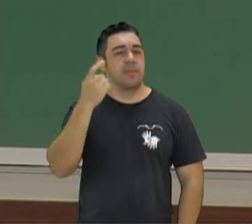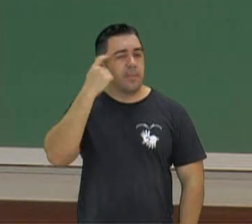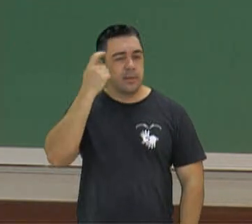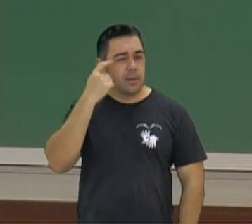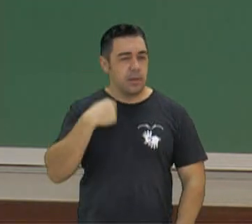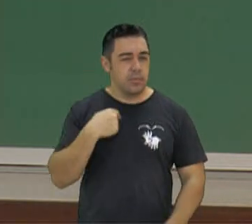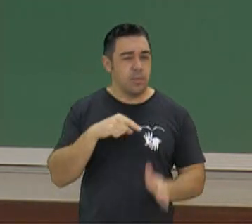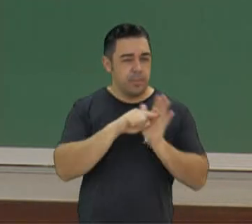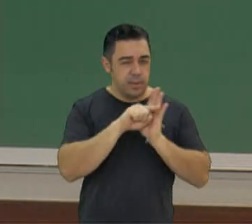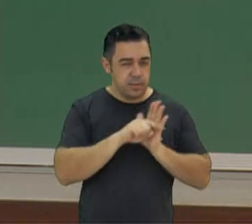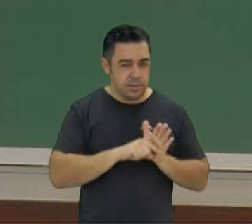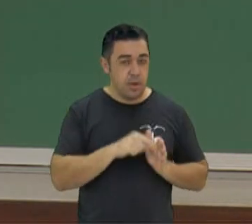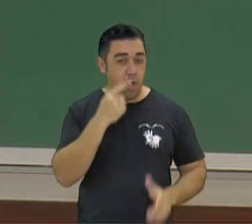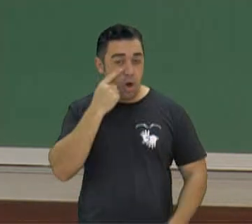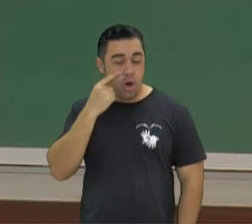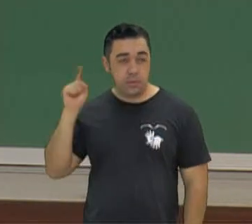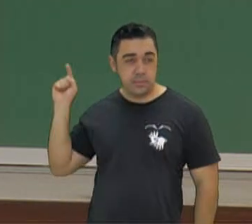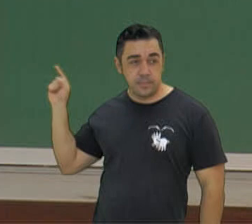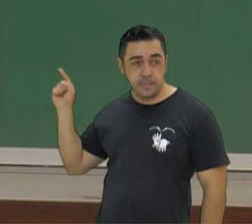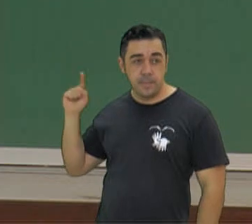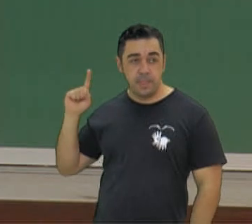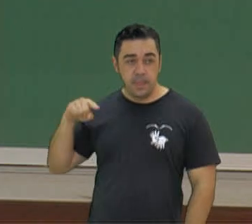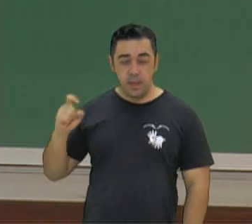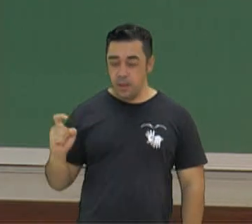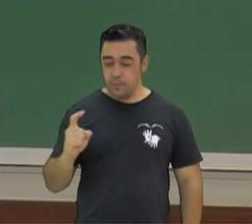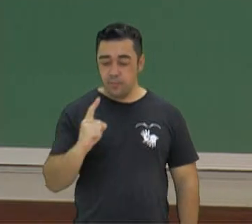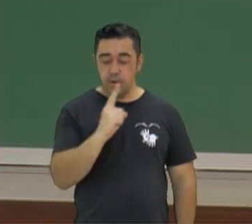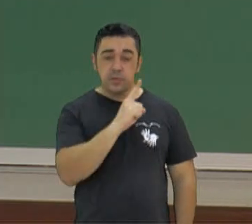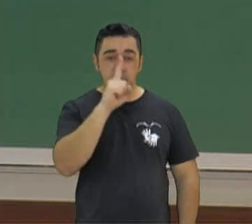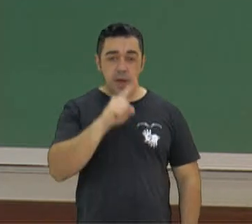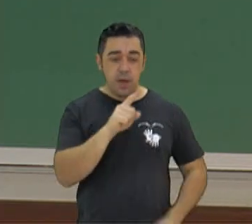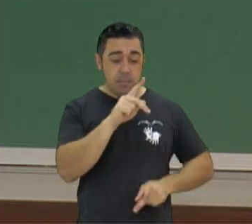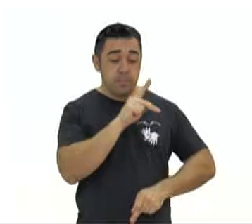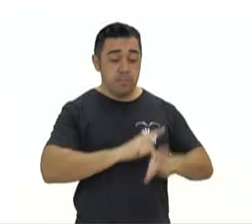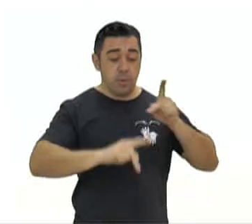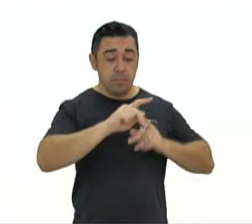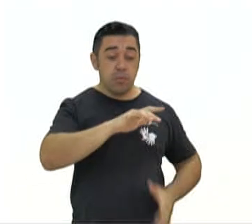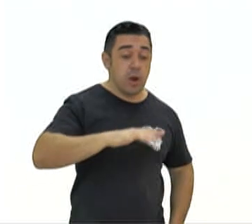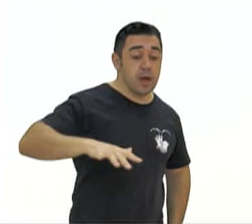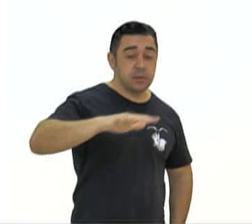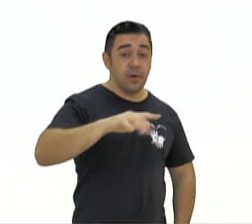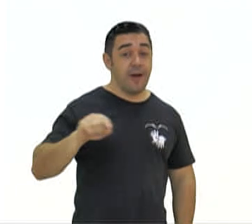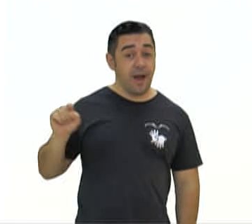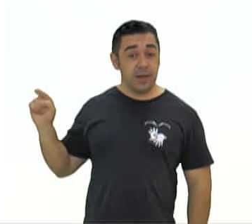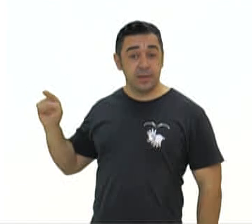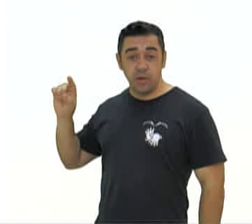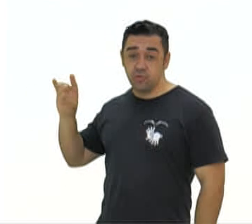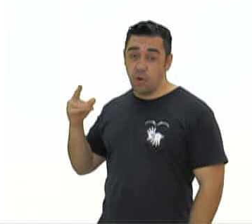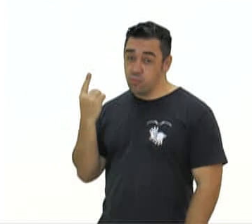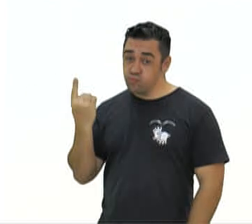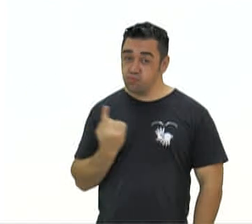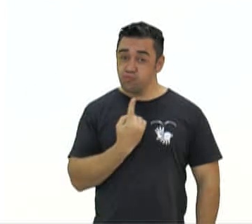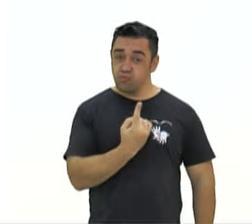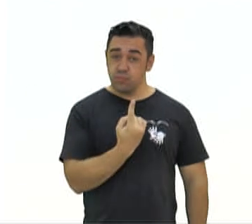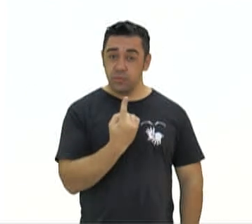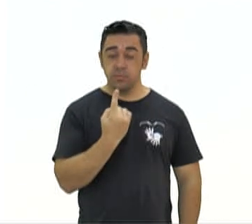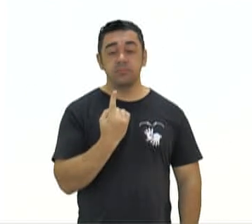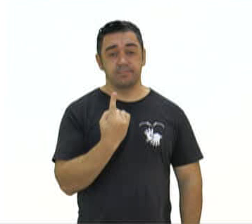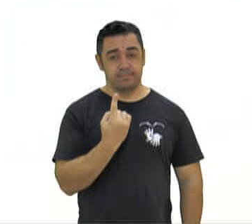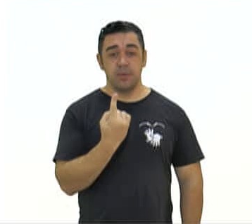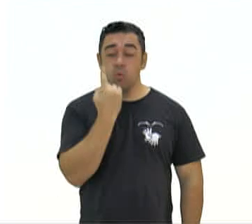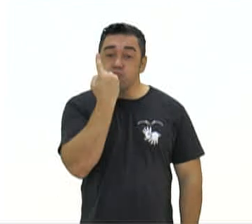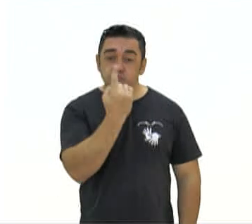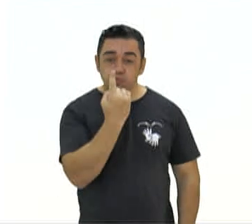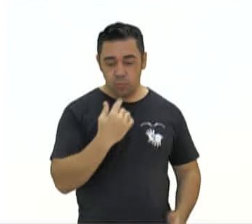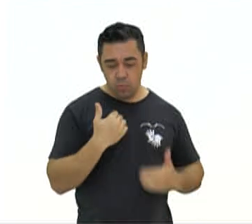fui atrás, tá aqui, ó, gente. A evolução, ela ocorre a nível populacional. Aqui a gente está vendo a nível individual. É um organismo se